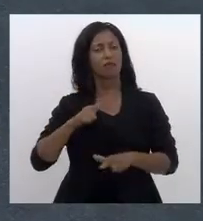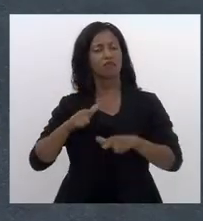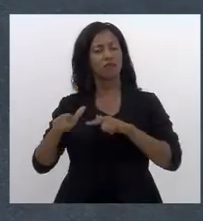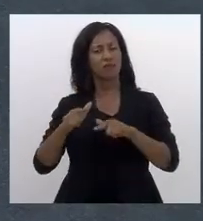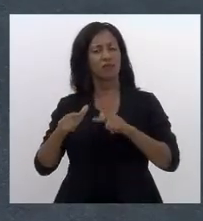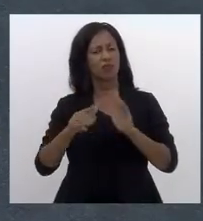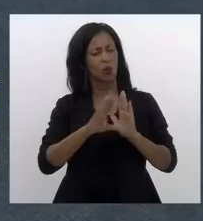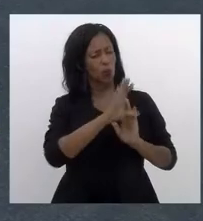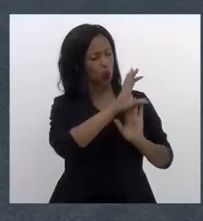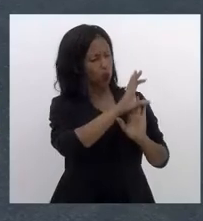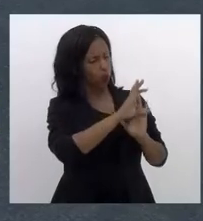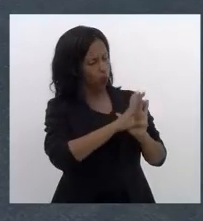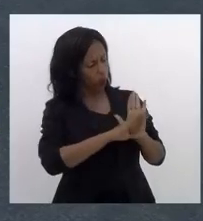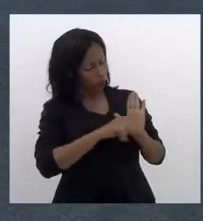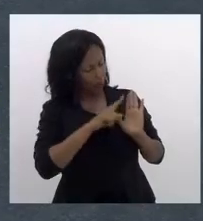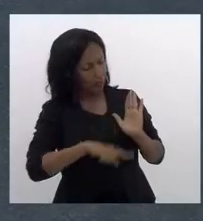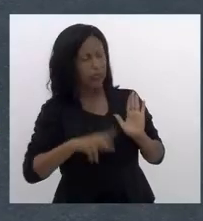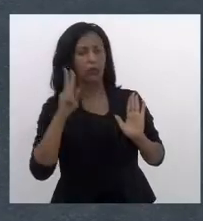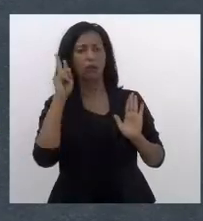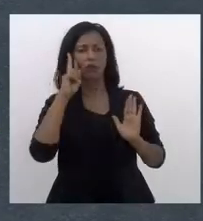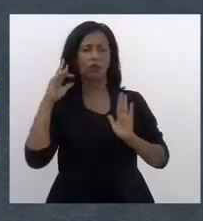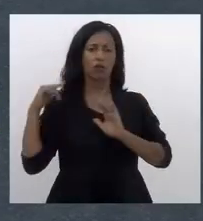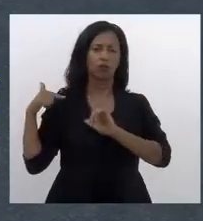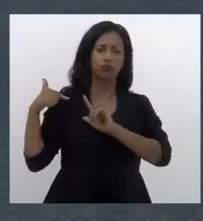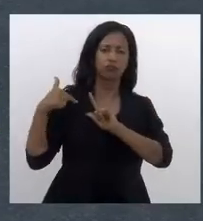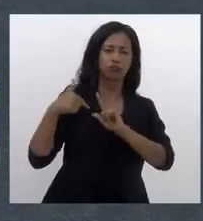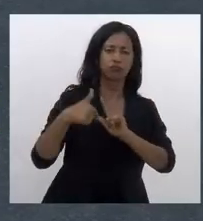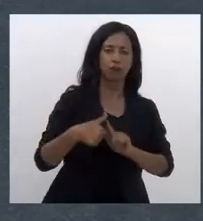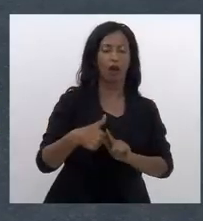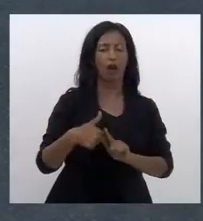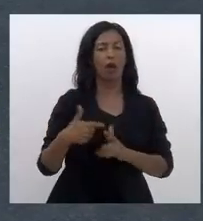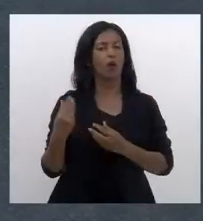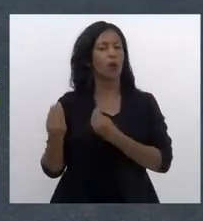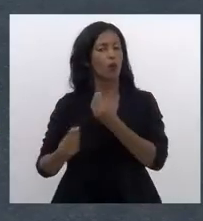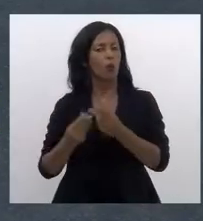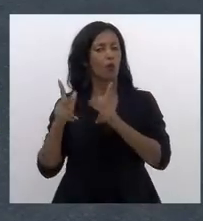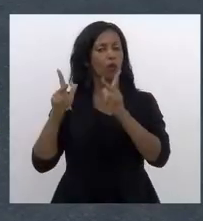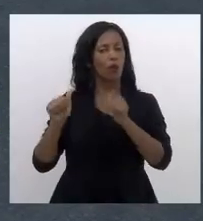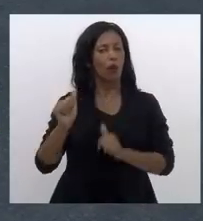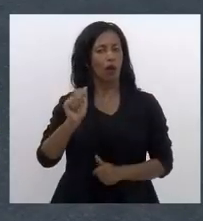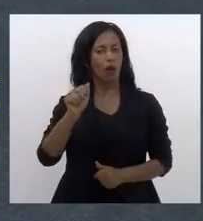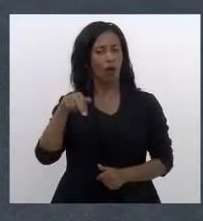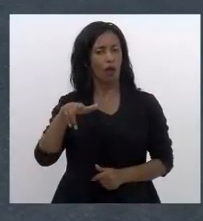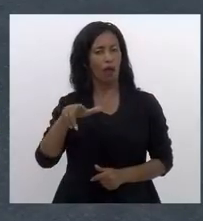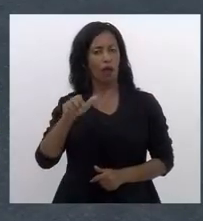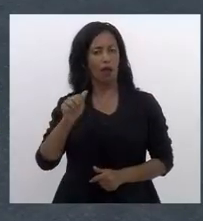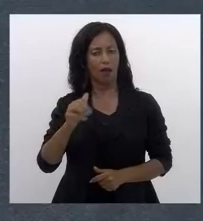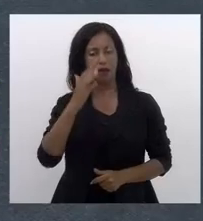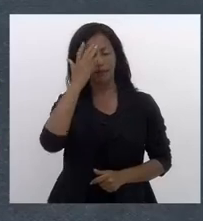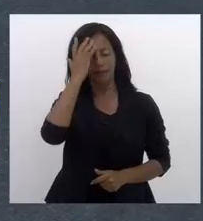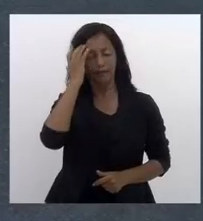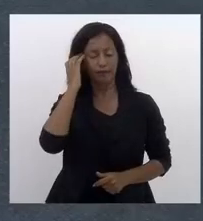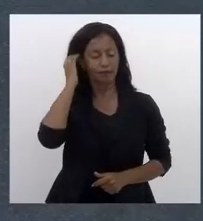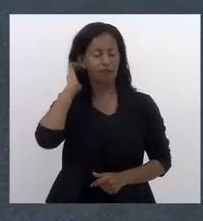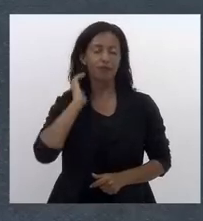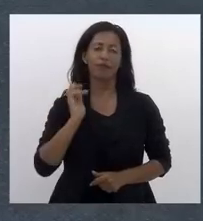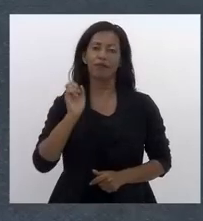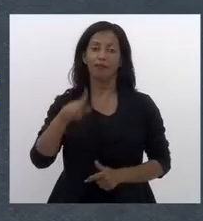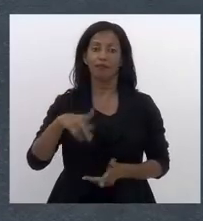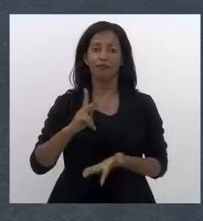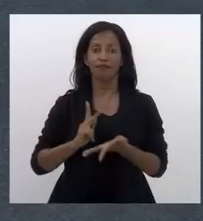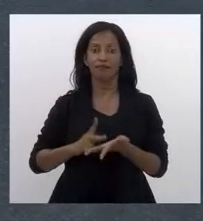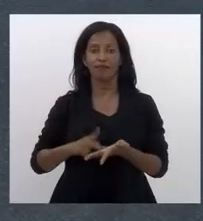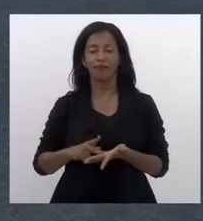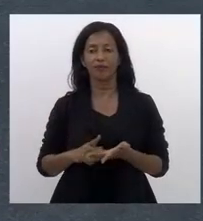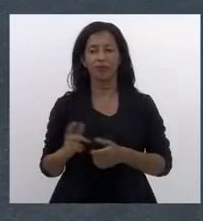um currículo, tem uma história, uma trajetória, um legado, como o da Ana Maria Leone, é realmente